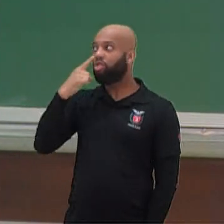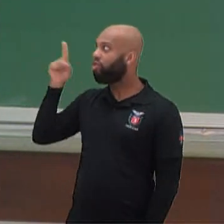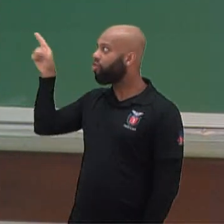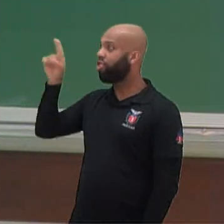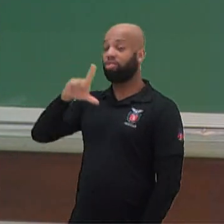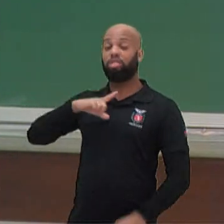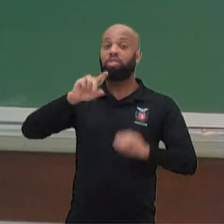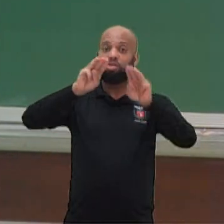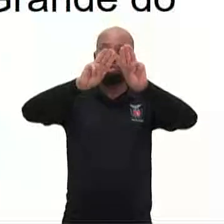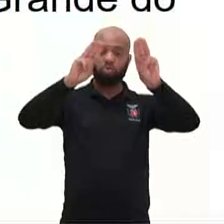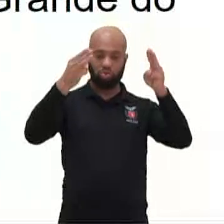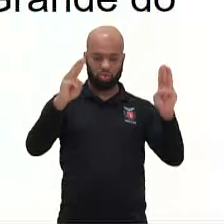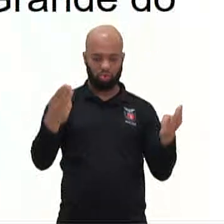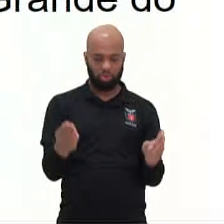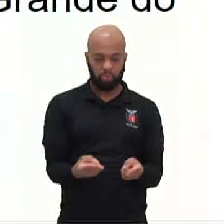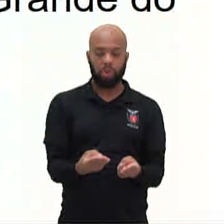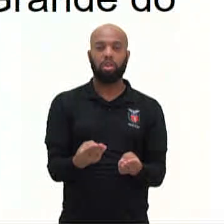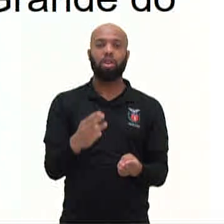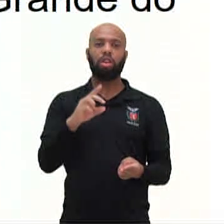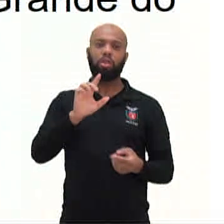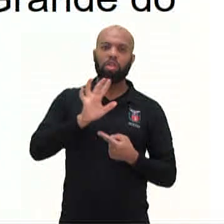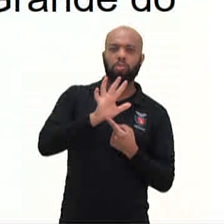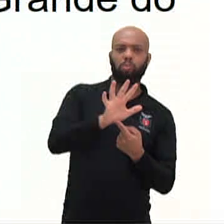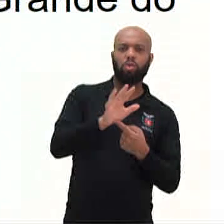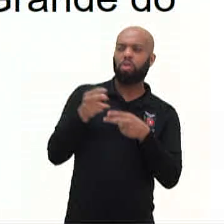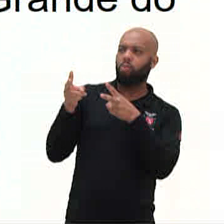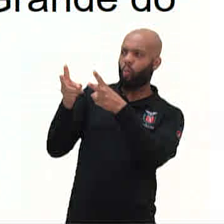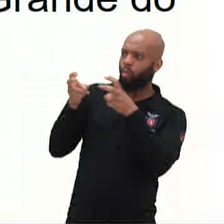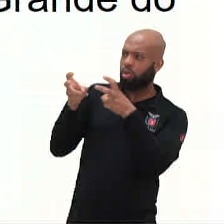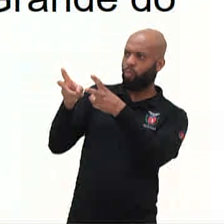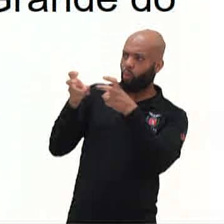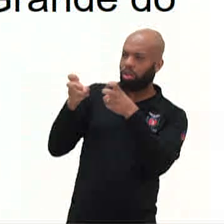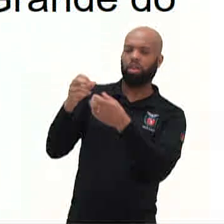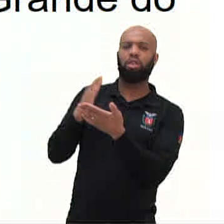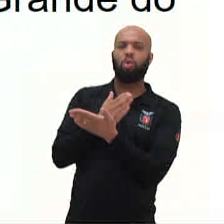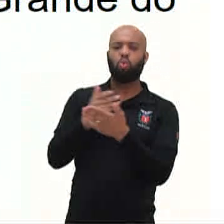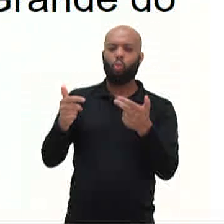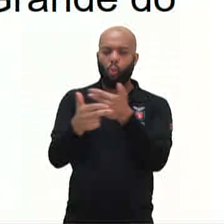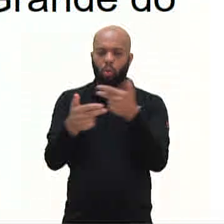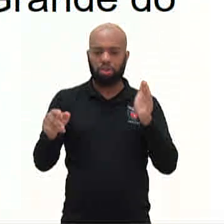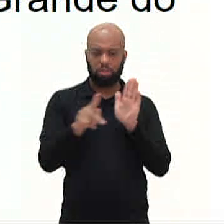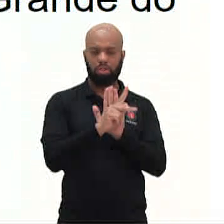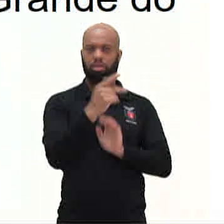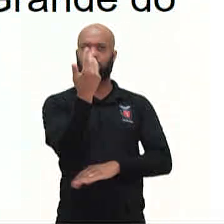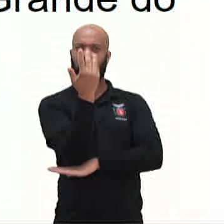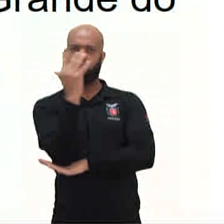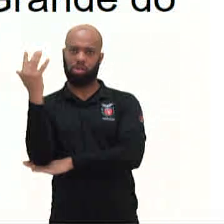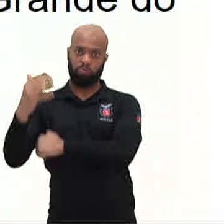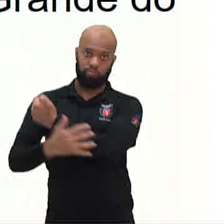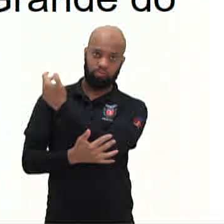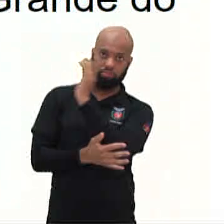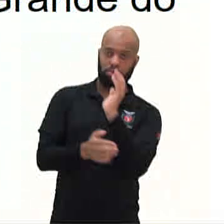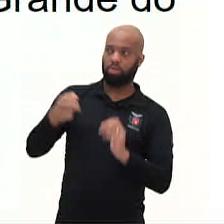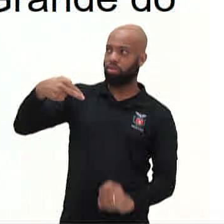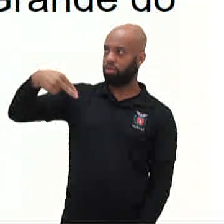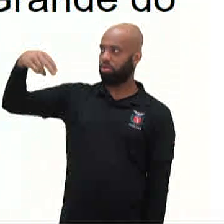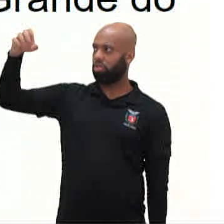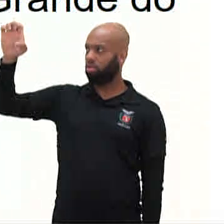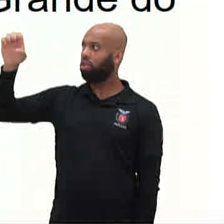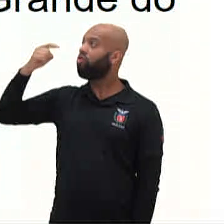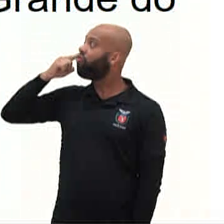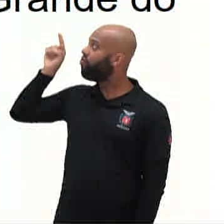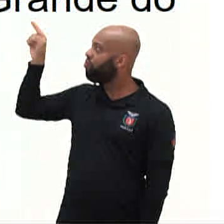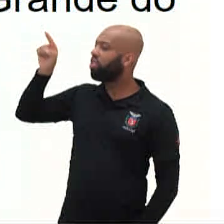aqui no mapa a distribuição da exploração de alguns recursos naturais na região Nordeste, né? Então, no mapa,